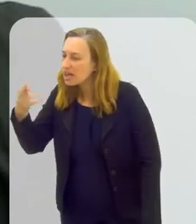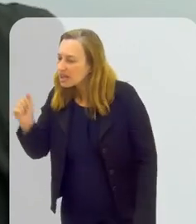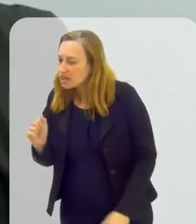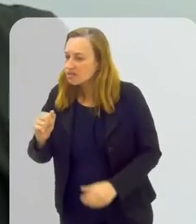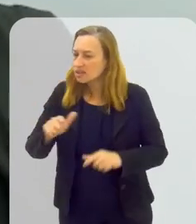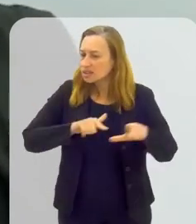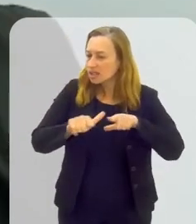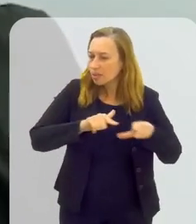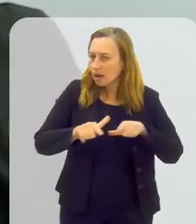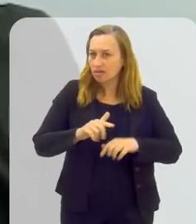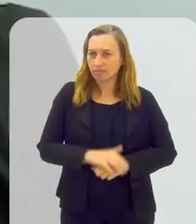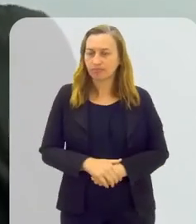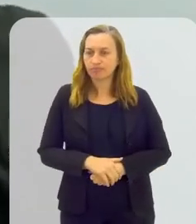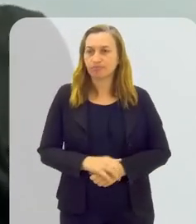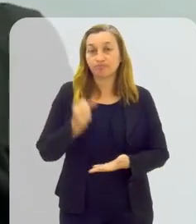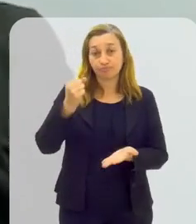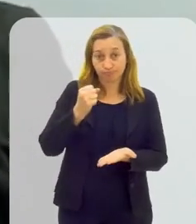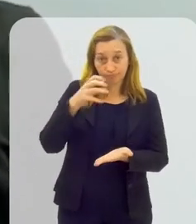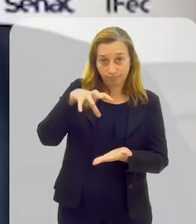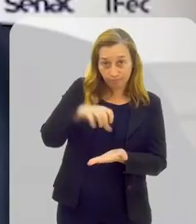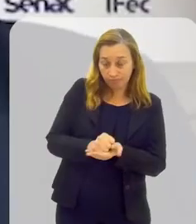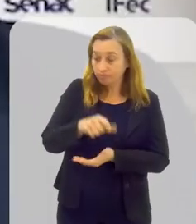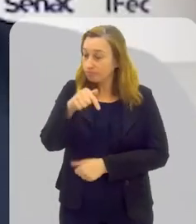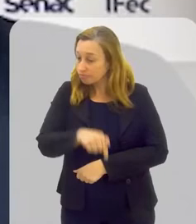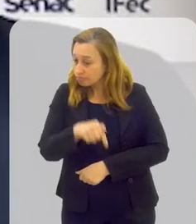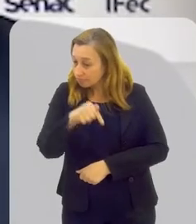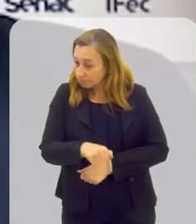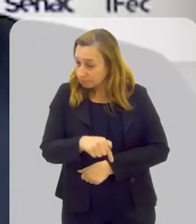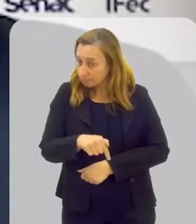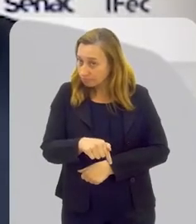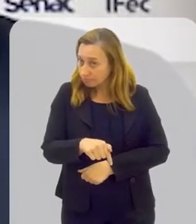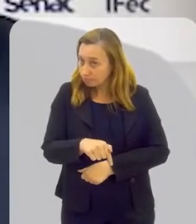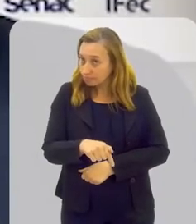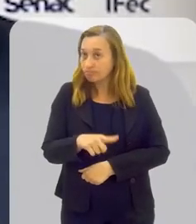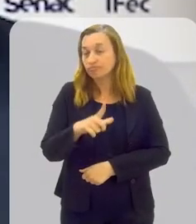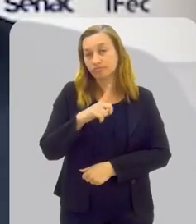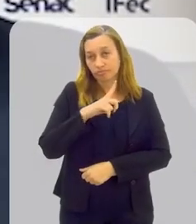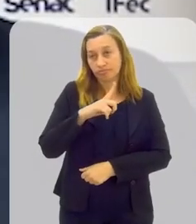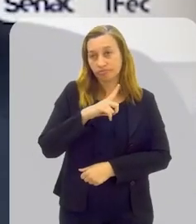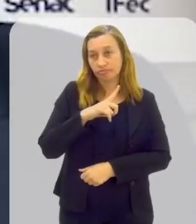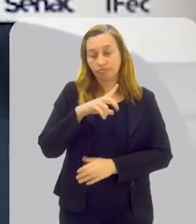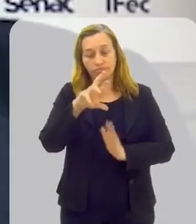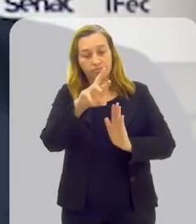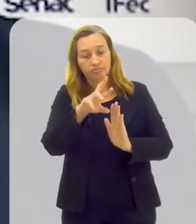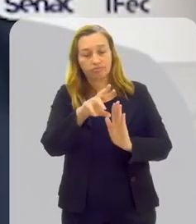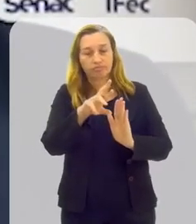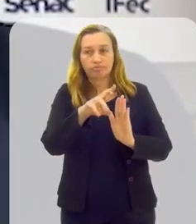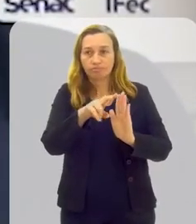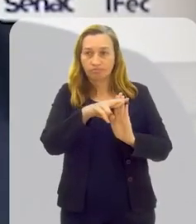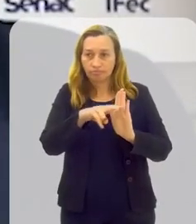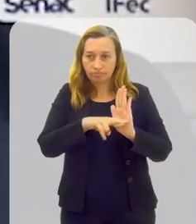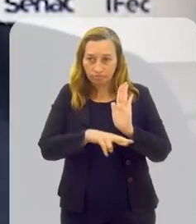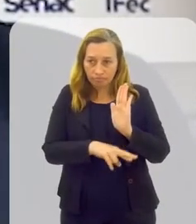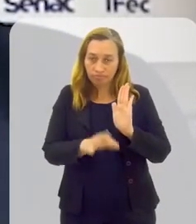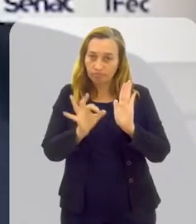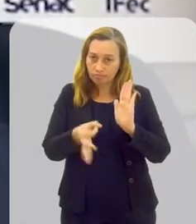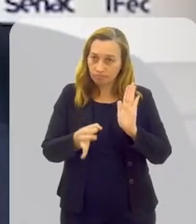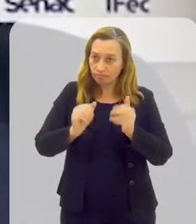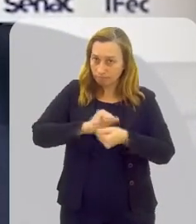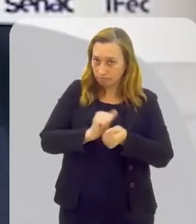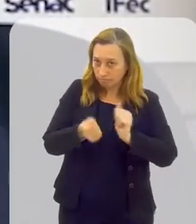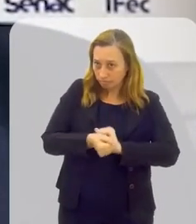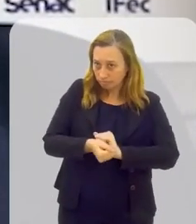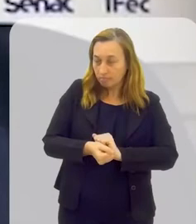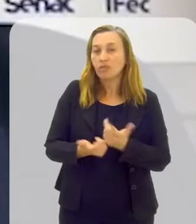que cooperativas vão fazer esse trabalho de recolhimento nós fazemos um cadastro aqui e existe um requisitos para que elas